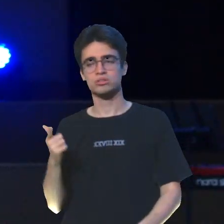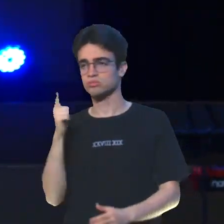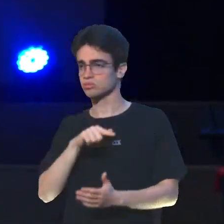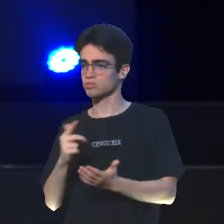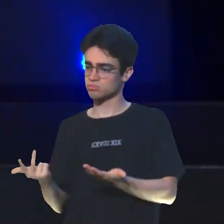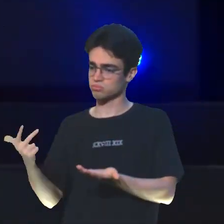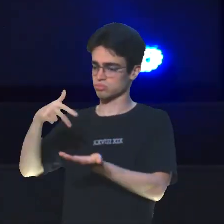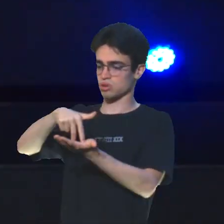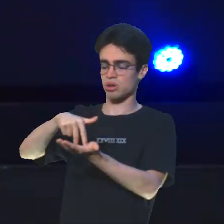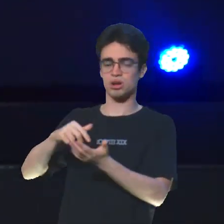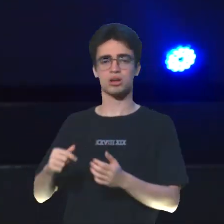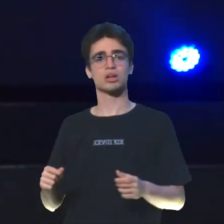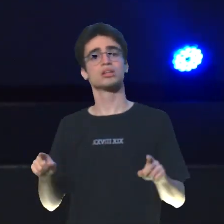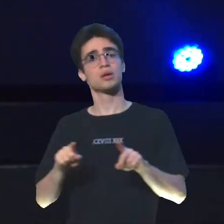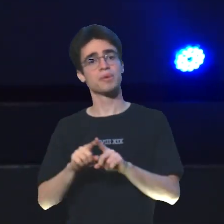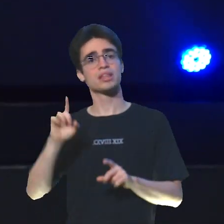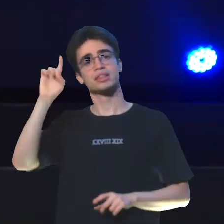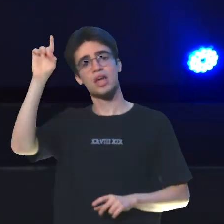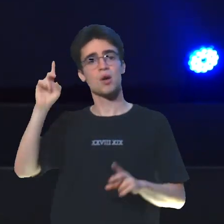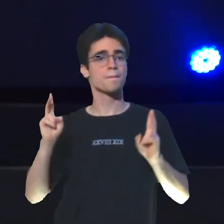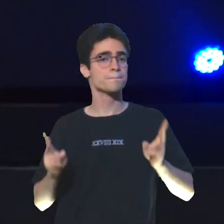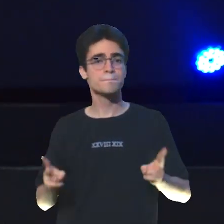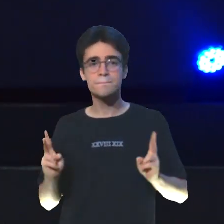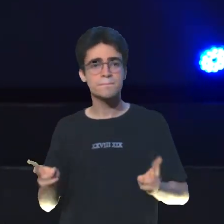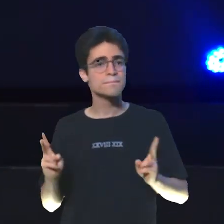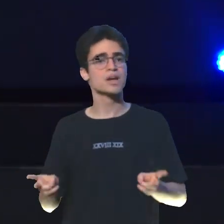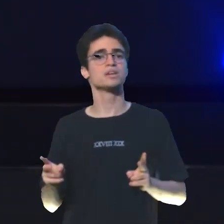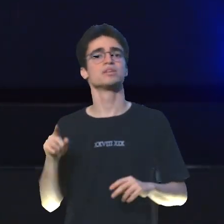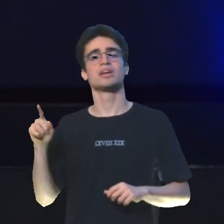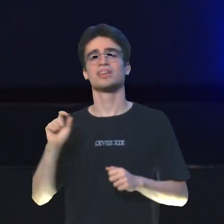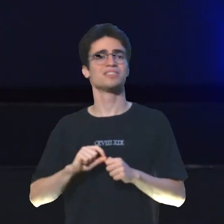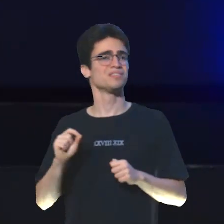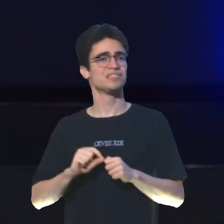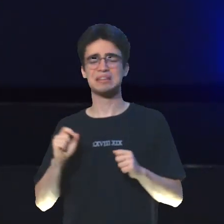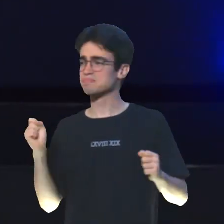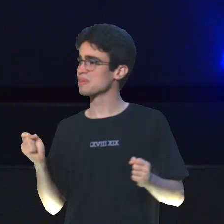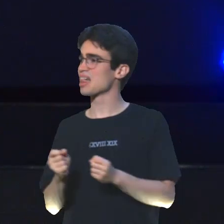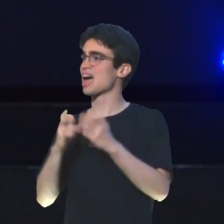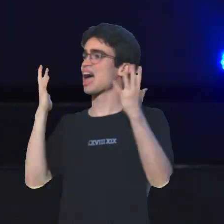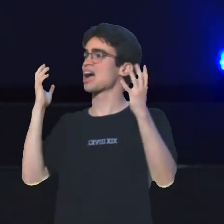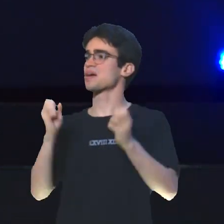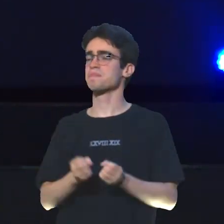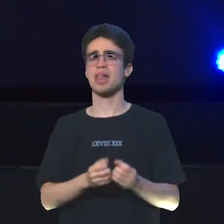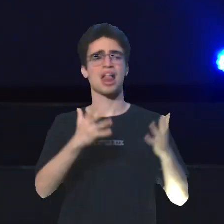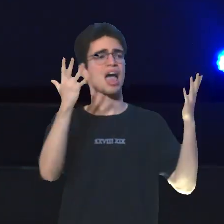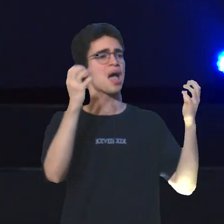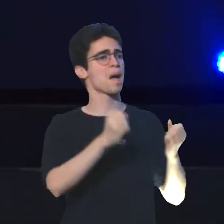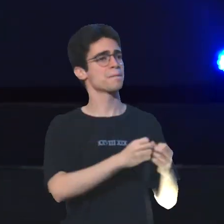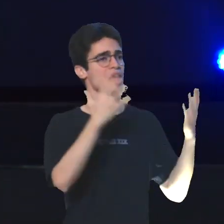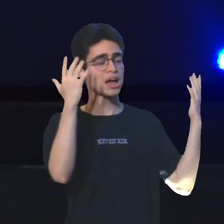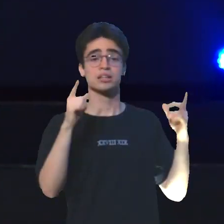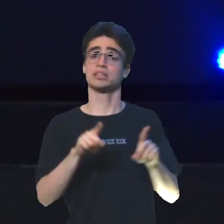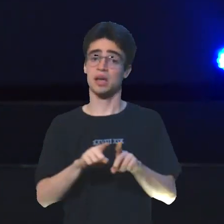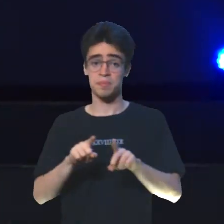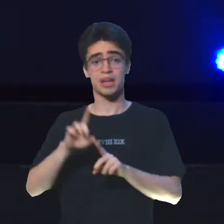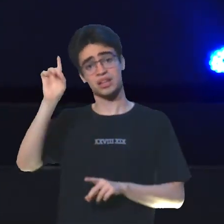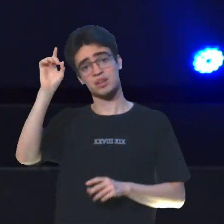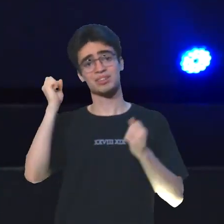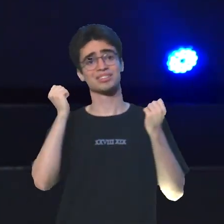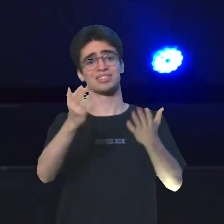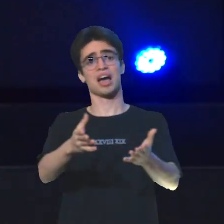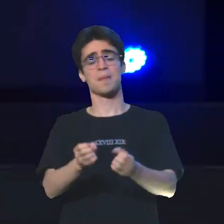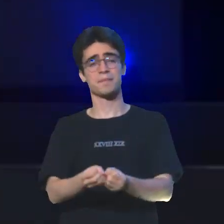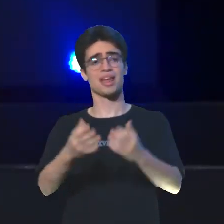o mesmo Deus que operou todos esses milagres, quer operar um milagre na sua